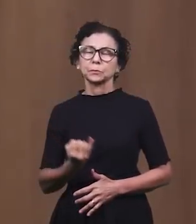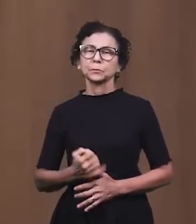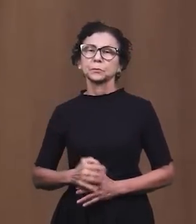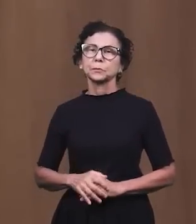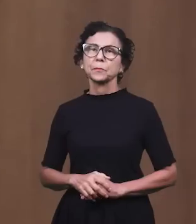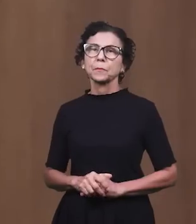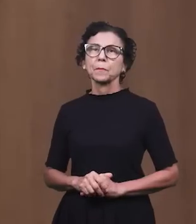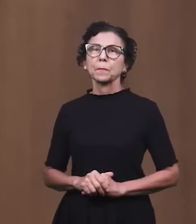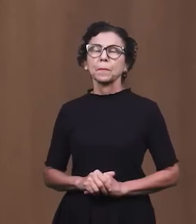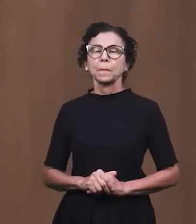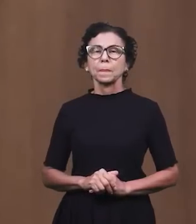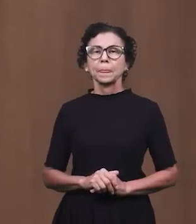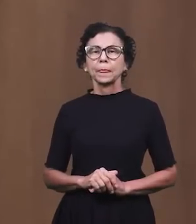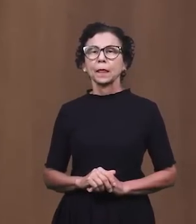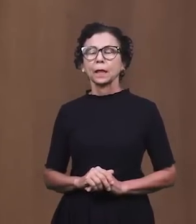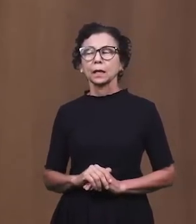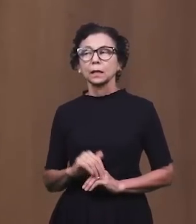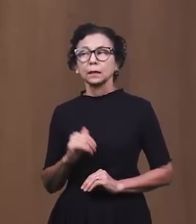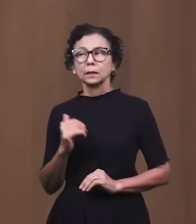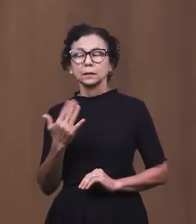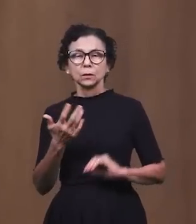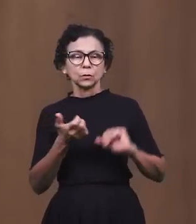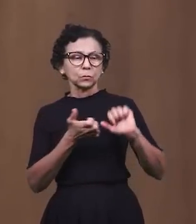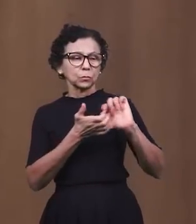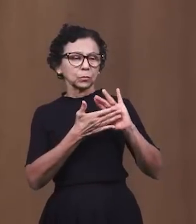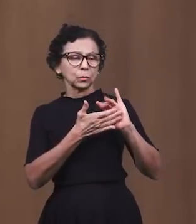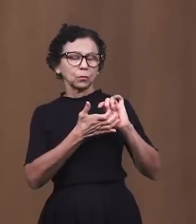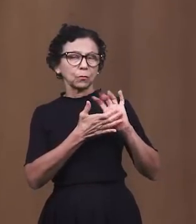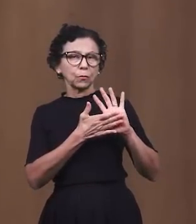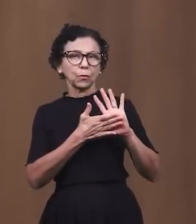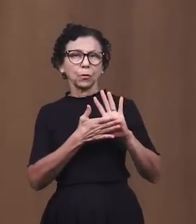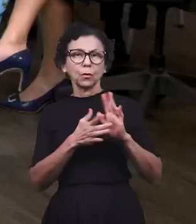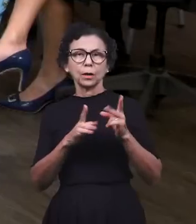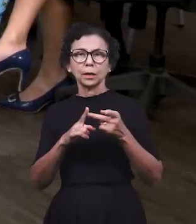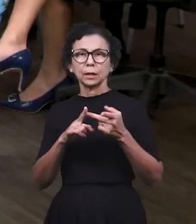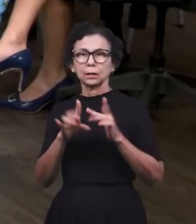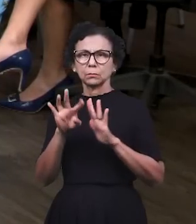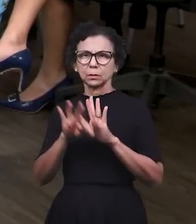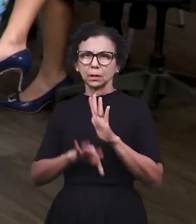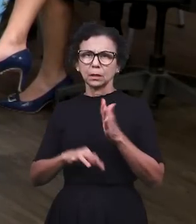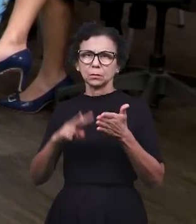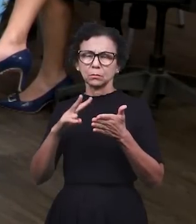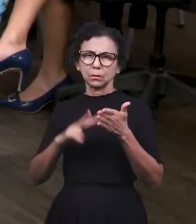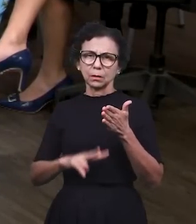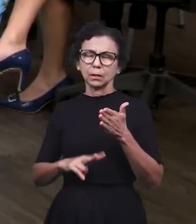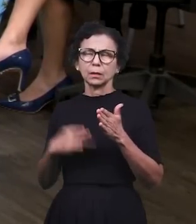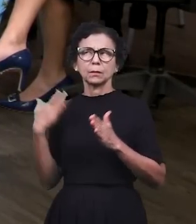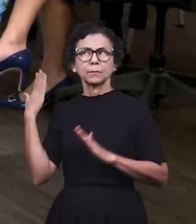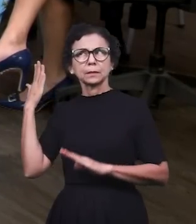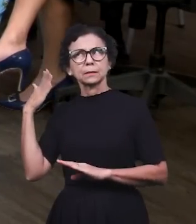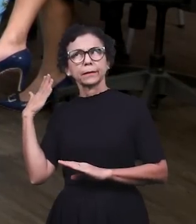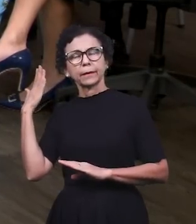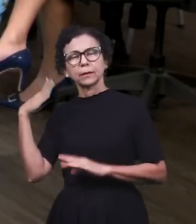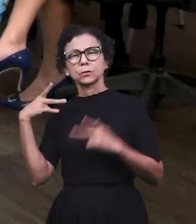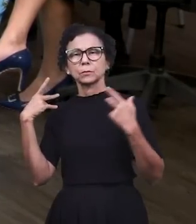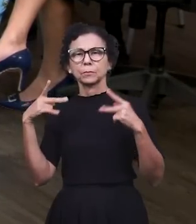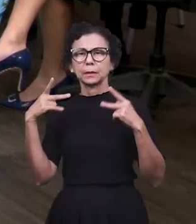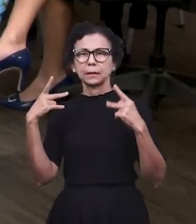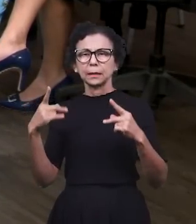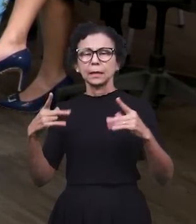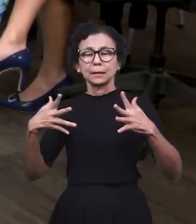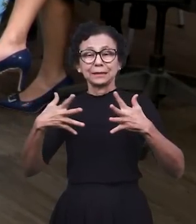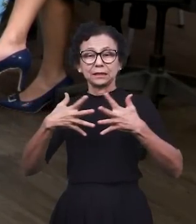louvor, né, ele emoldura a palavra. Então, você tem todo o preparo no louvor para a mensagem. Já